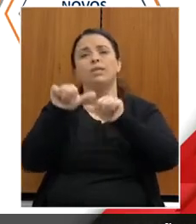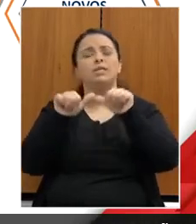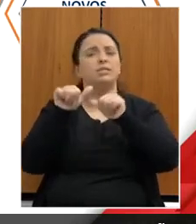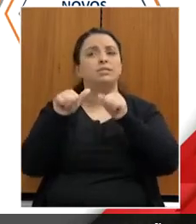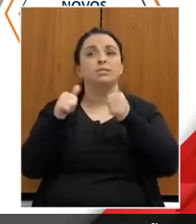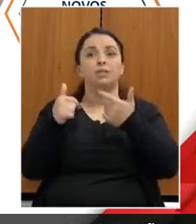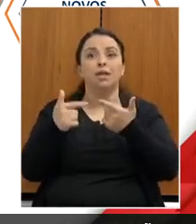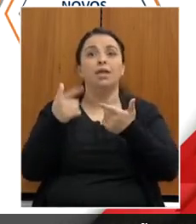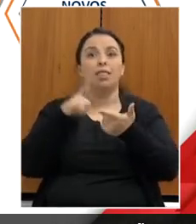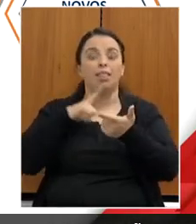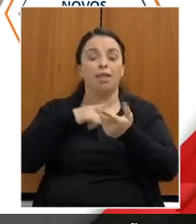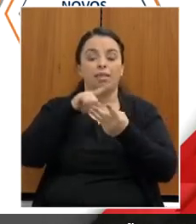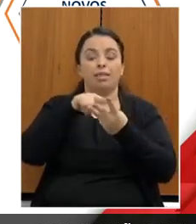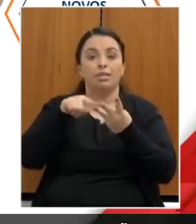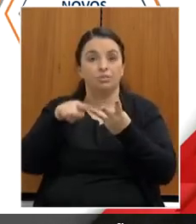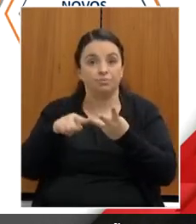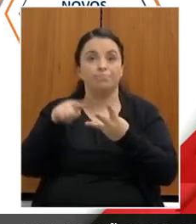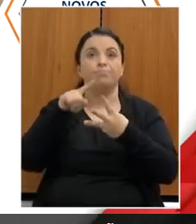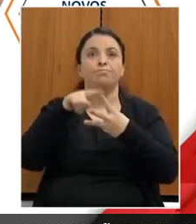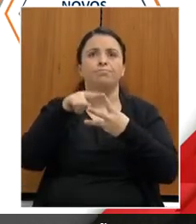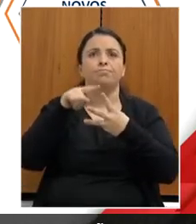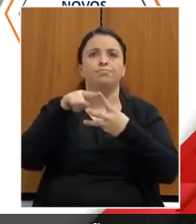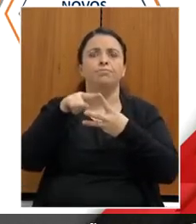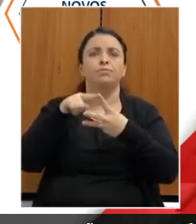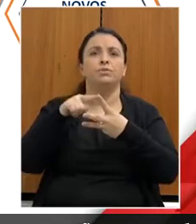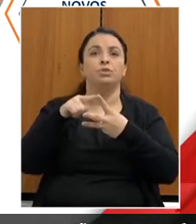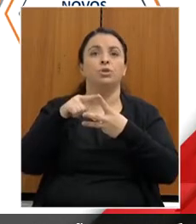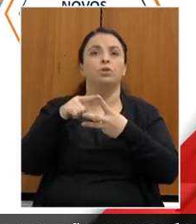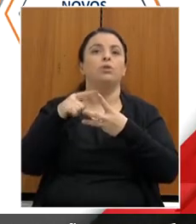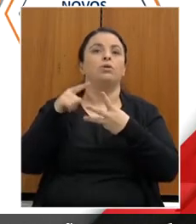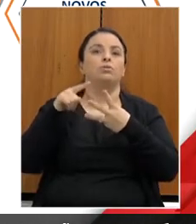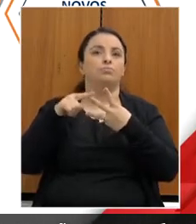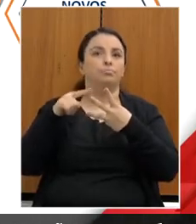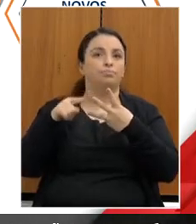Hospitais Valor em Saúde, Hospitais Plataforma e Novos Prestadores.